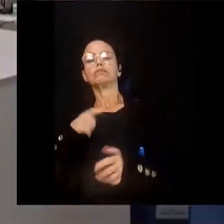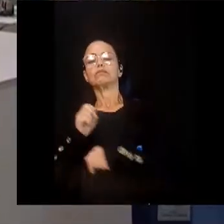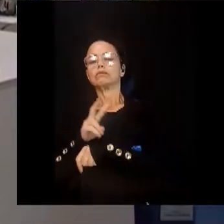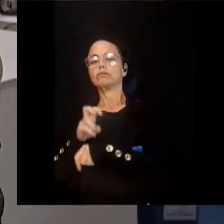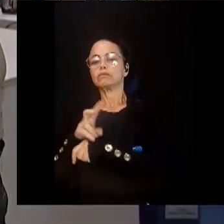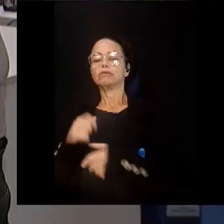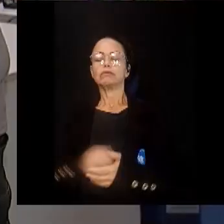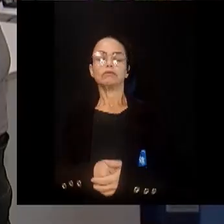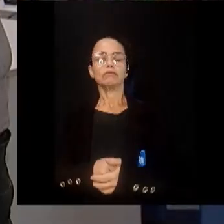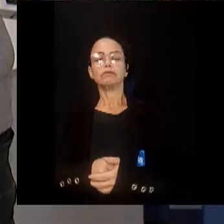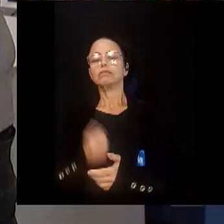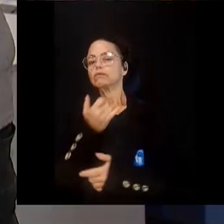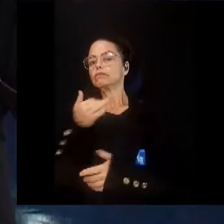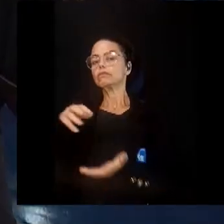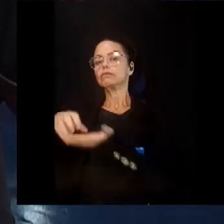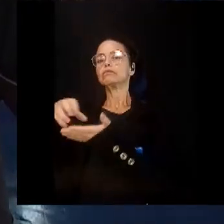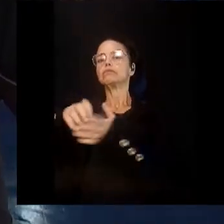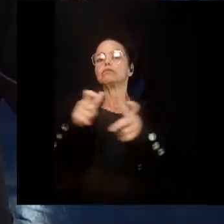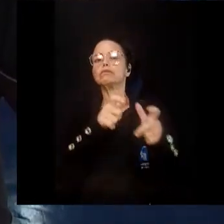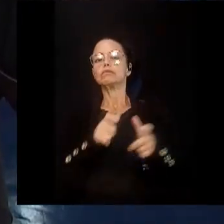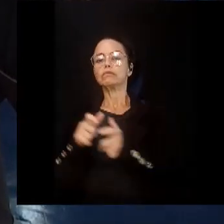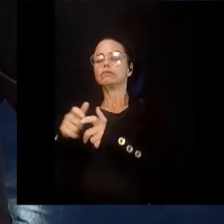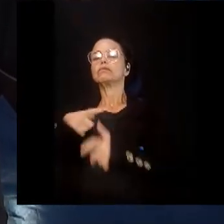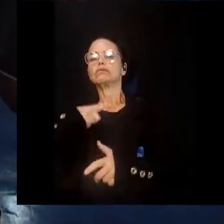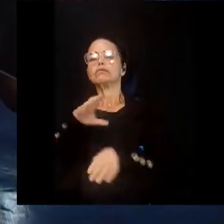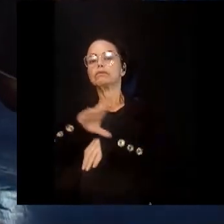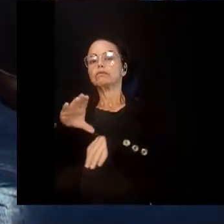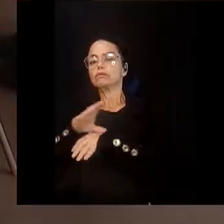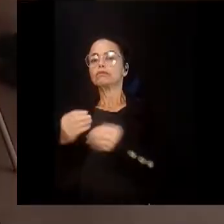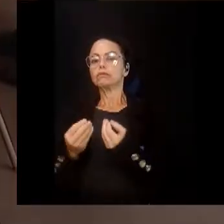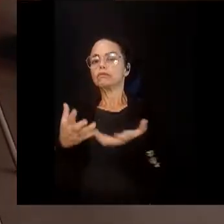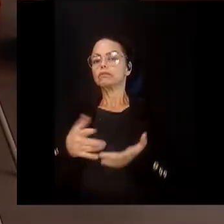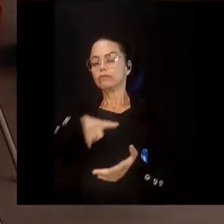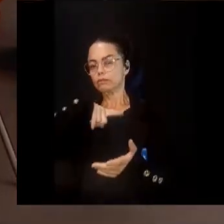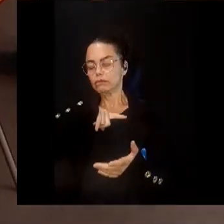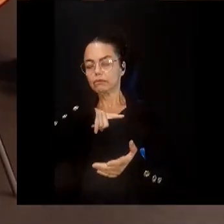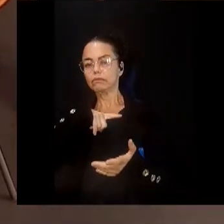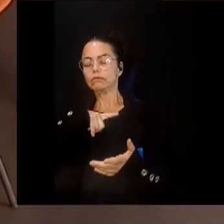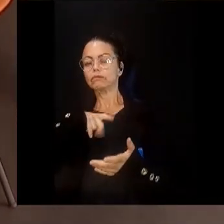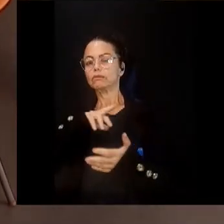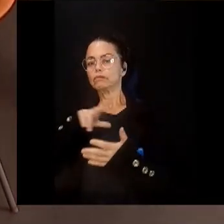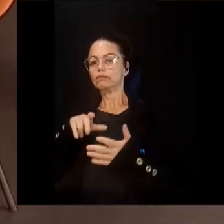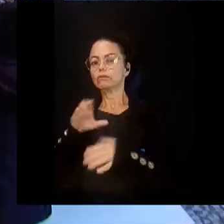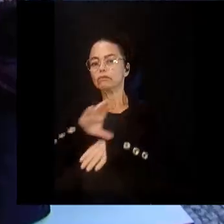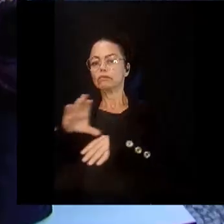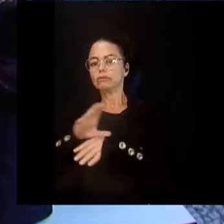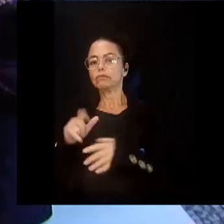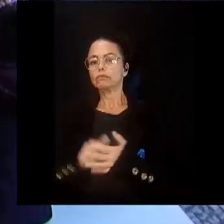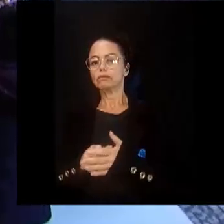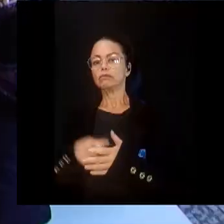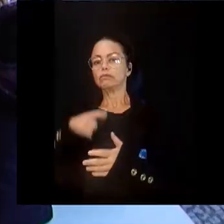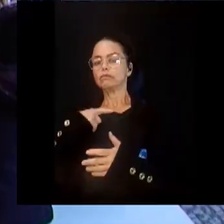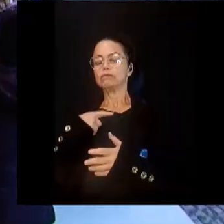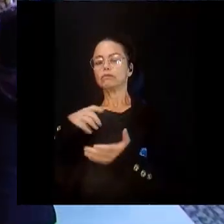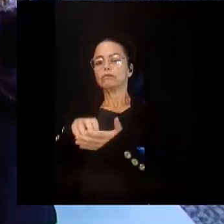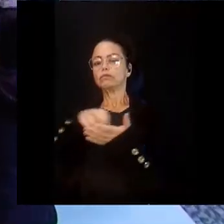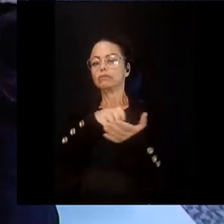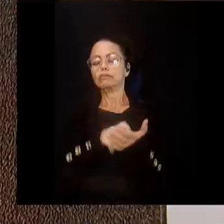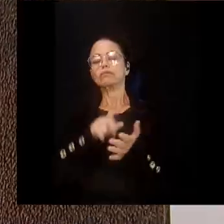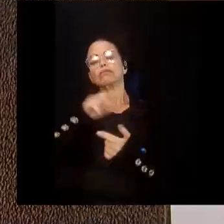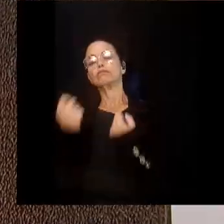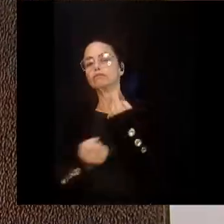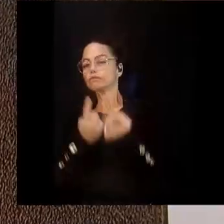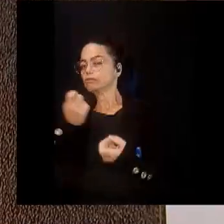E em quais regiões da cidade esses cursos estão sendo oferecidos? Tem os mesmos cursos em todas as unidades? Não, varia.